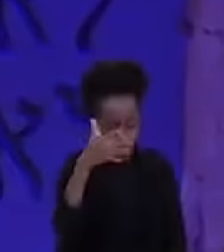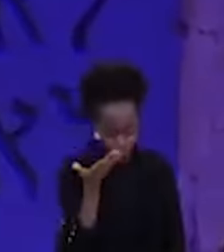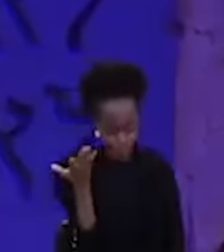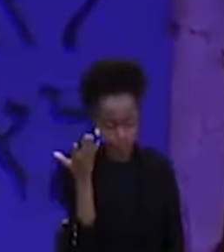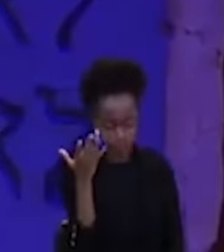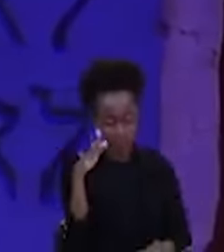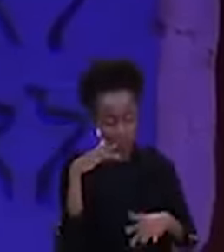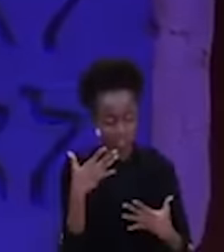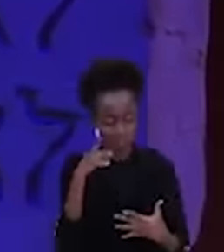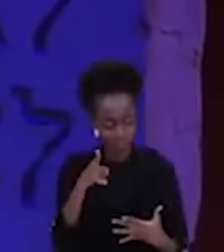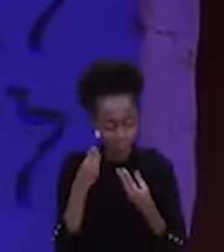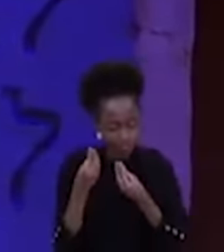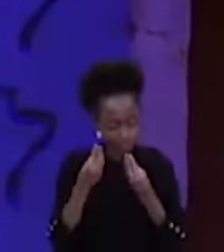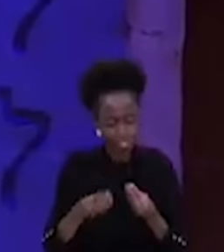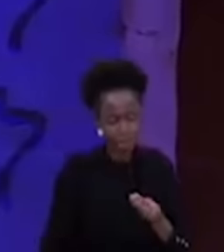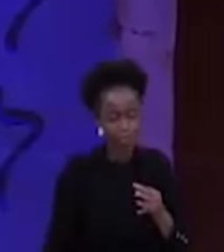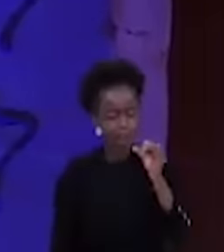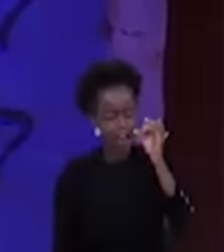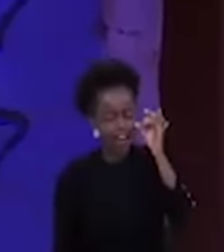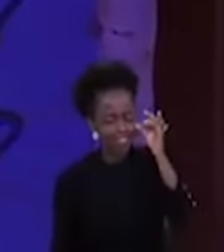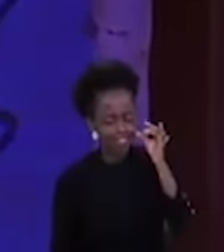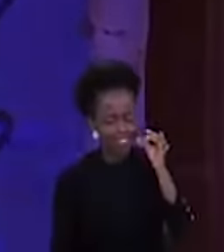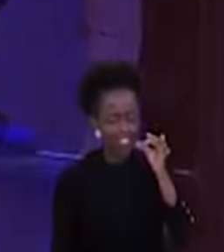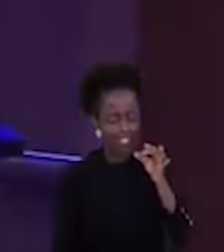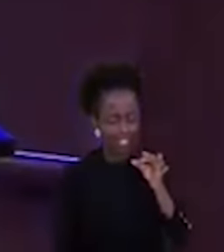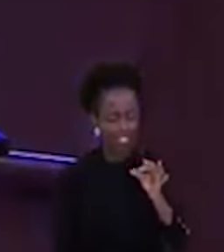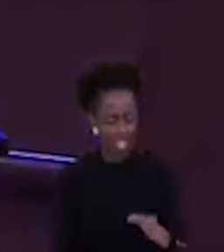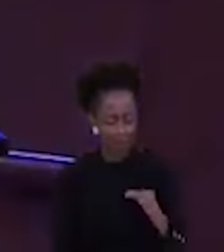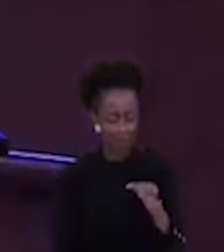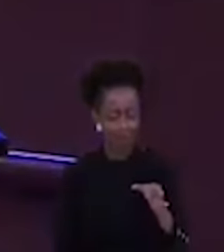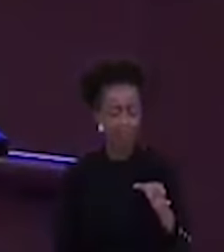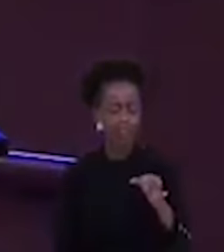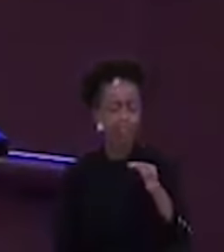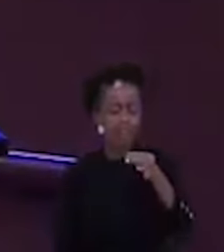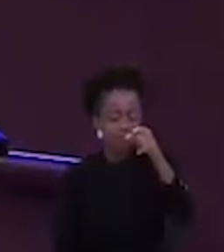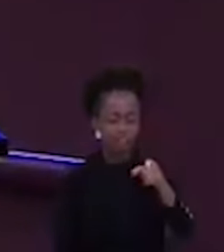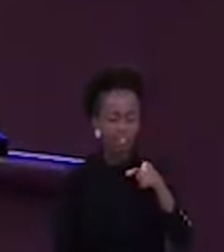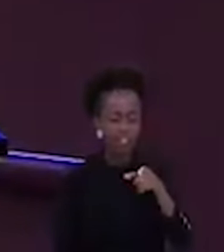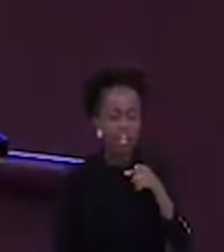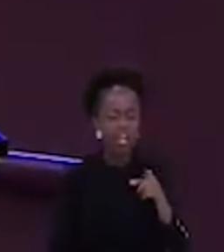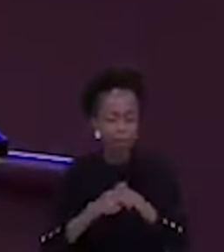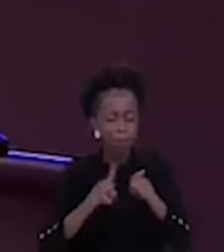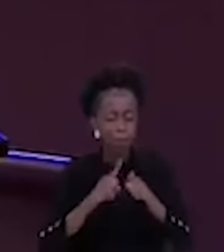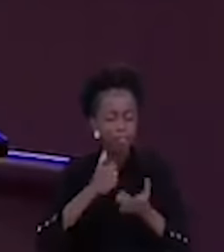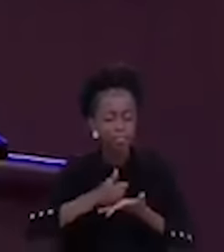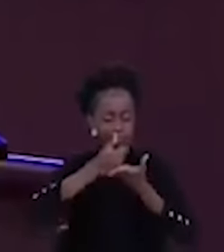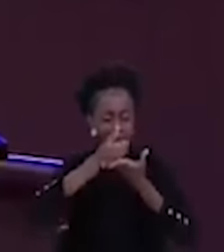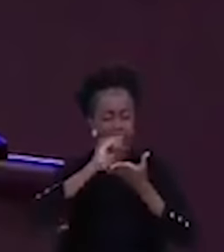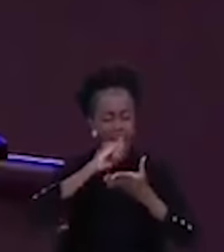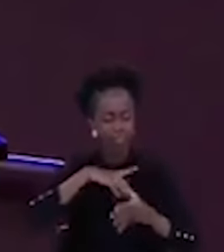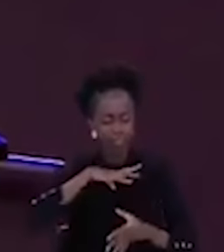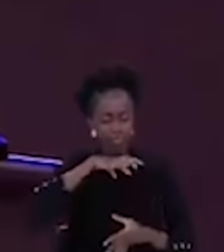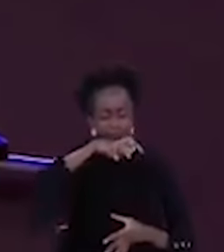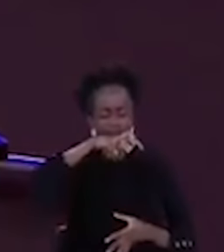recebe esta certeza agora, que você é salvo. E se você der o seu último suspiro